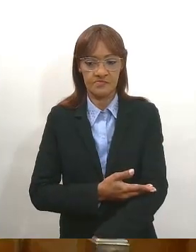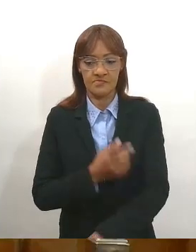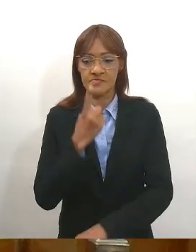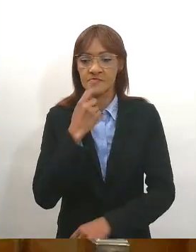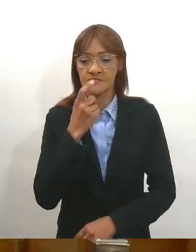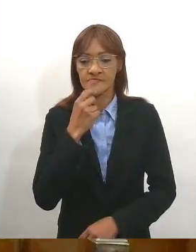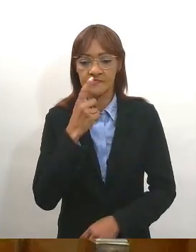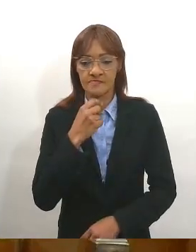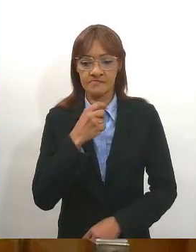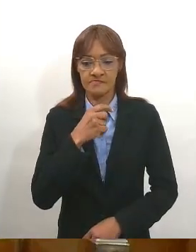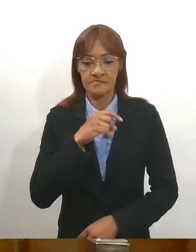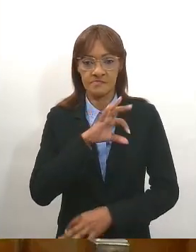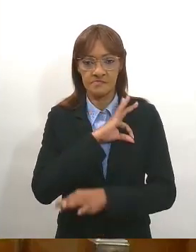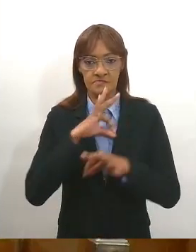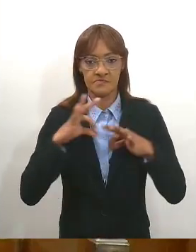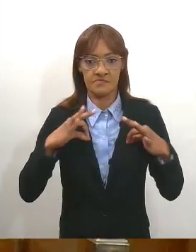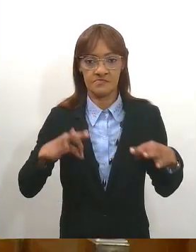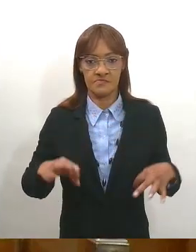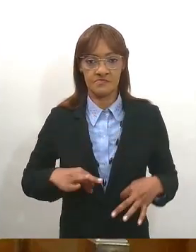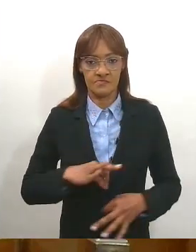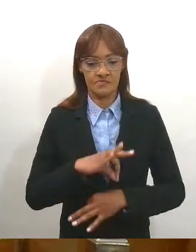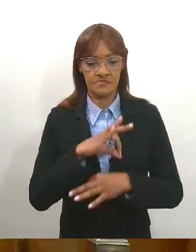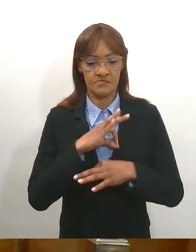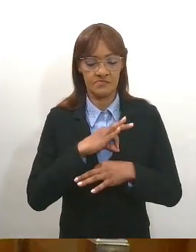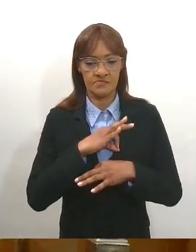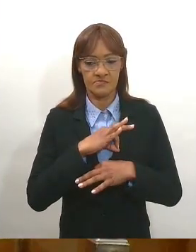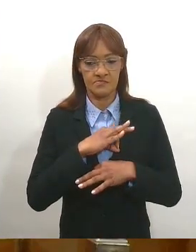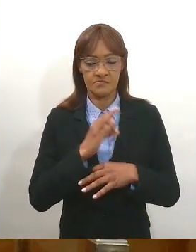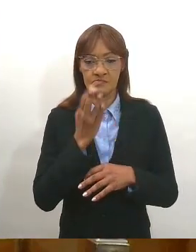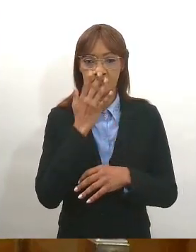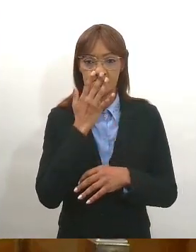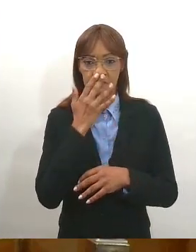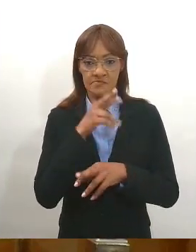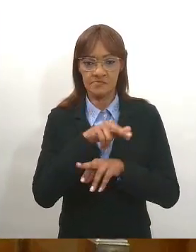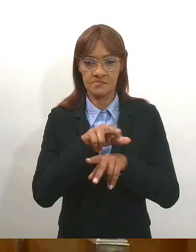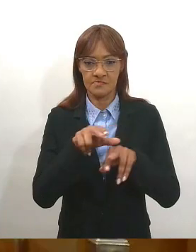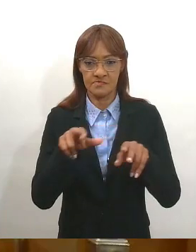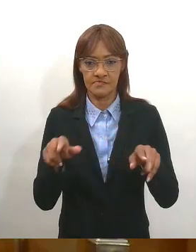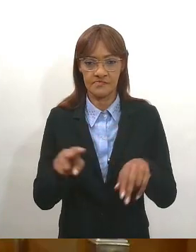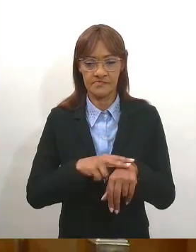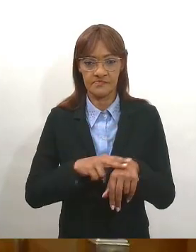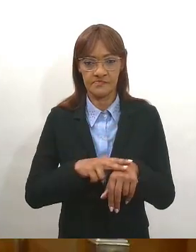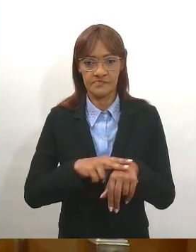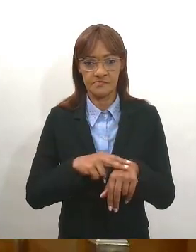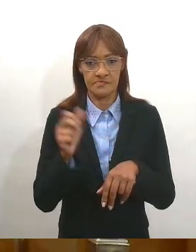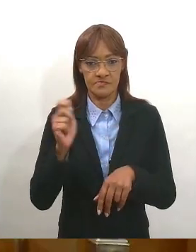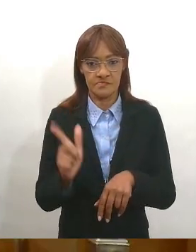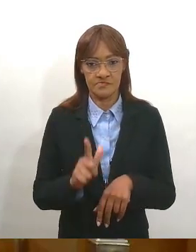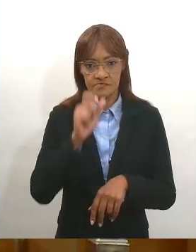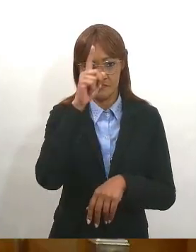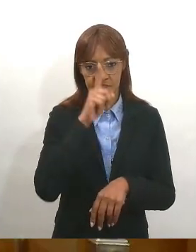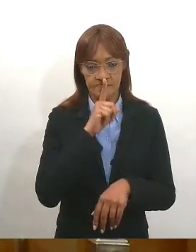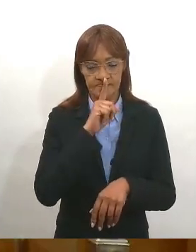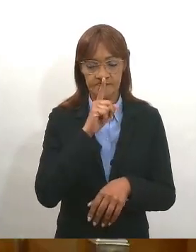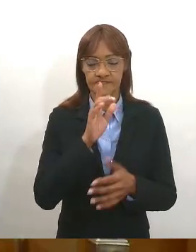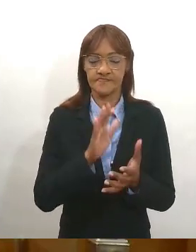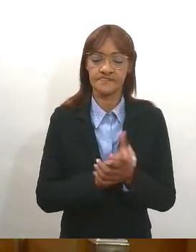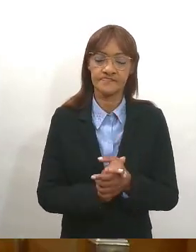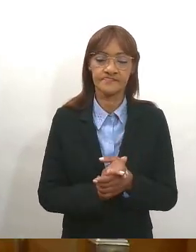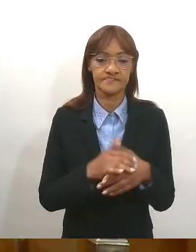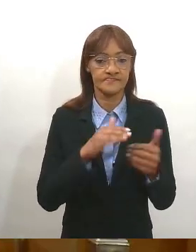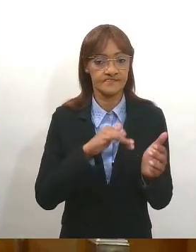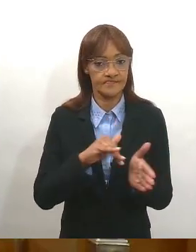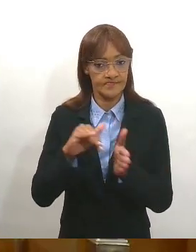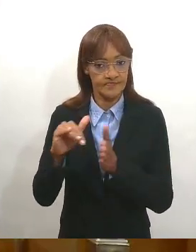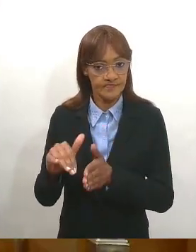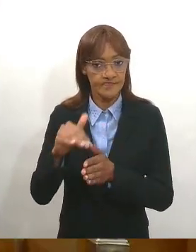azul, verde e amarelo. Bom, senhor presidente, ontem eu participei no auditório da Biblioteca